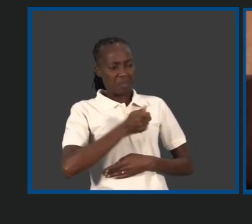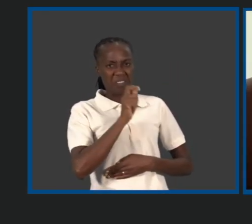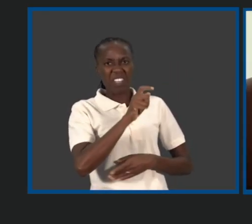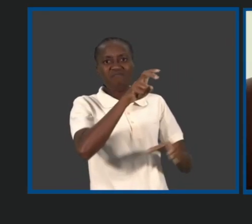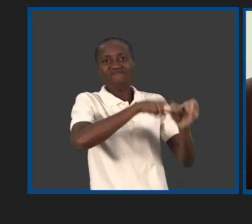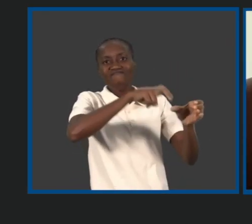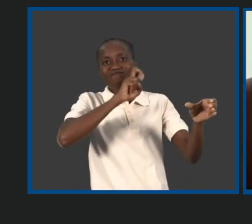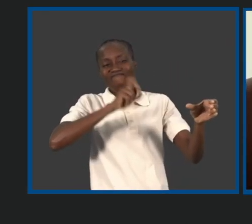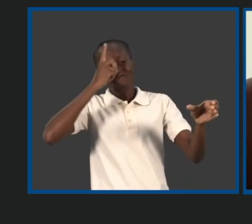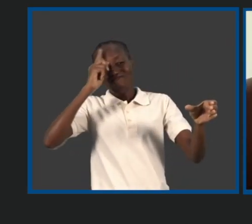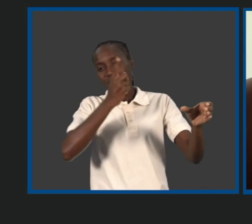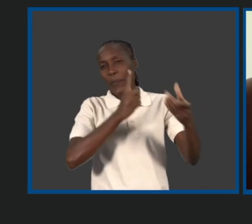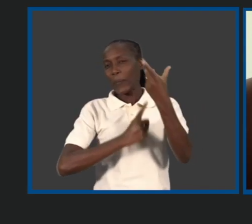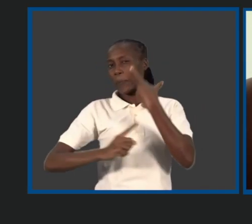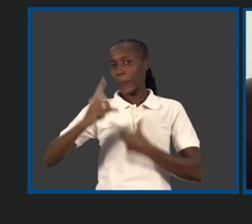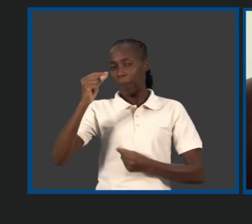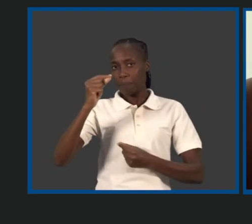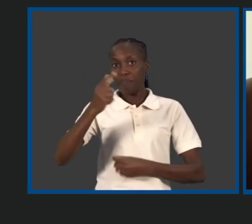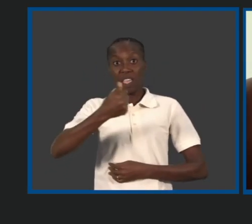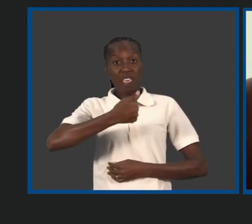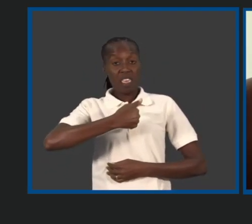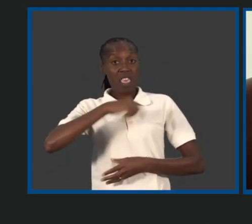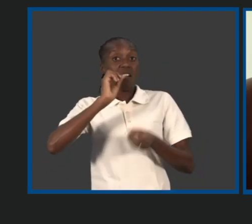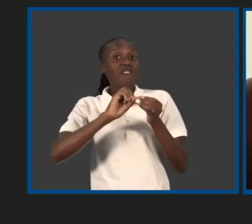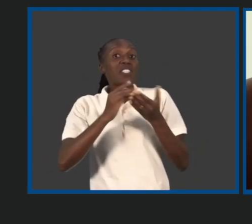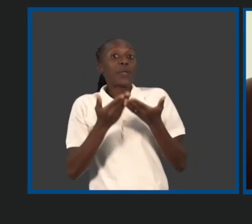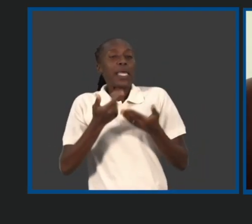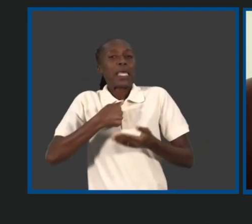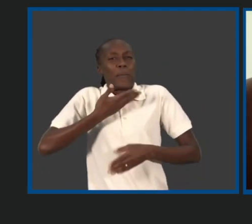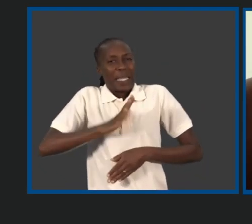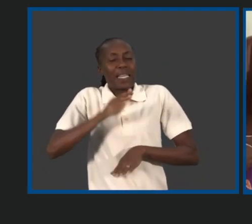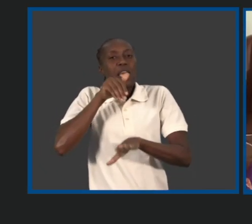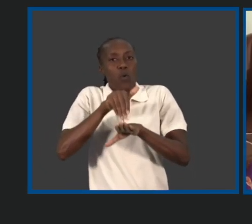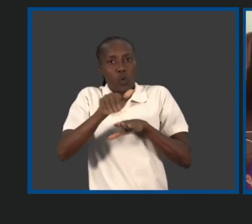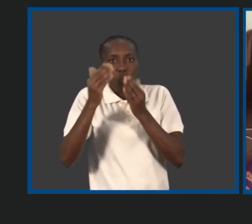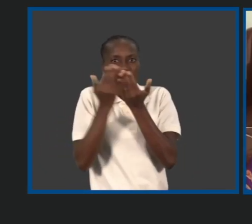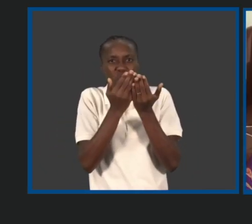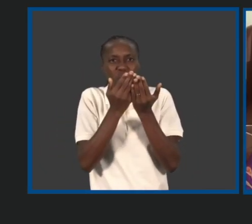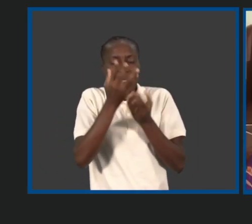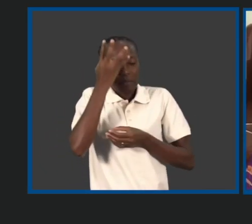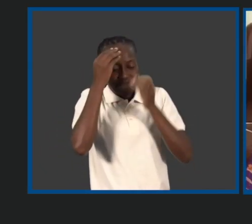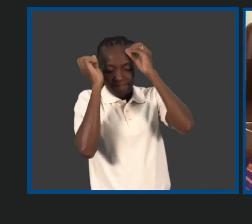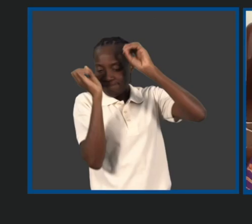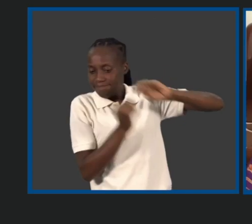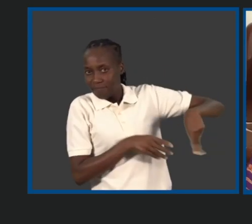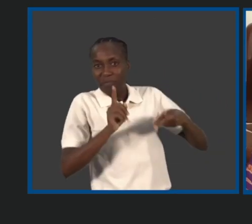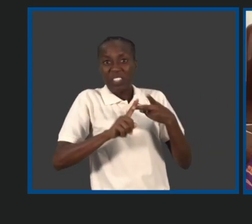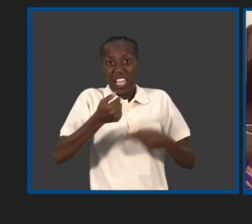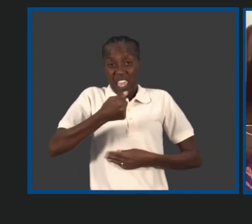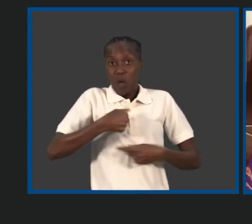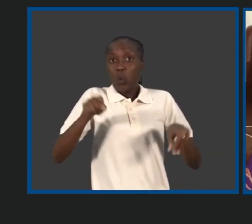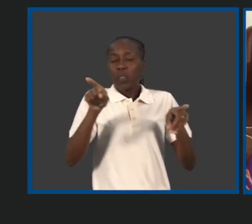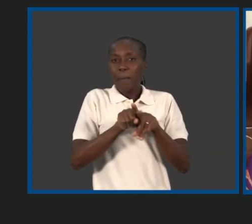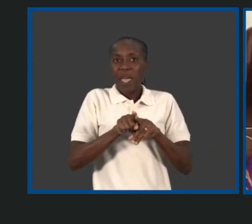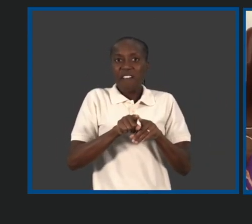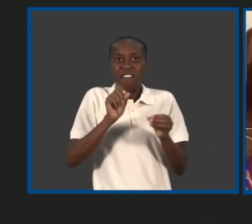anos. Eu tinha que fazer meus estudos, mas eu esqueci os meus estudos. Esqueci-me eu mesma que